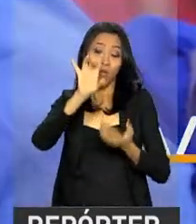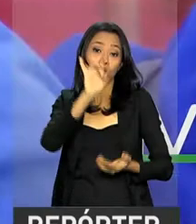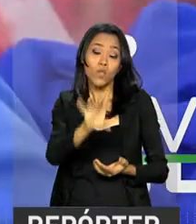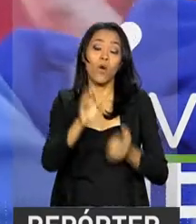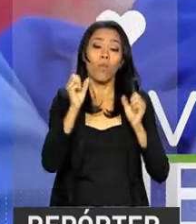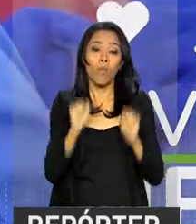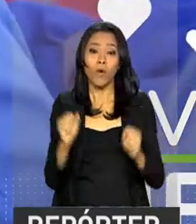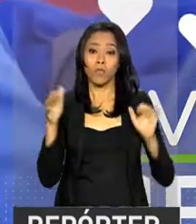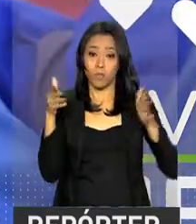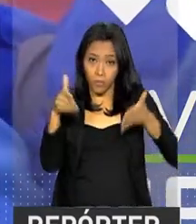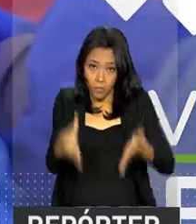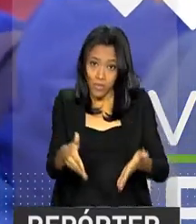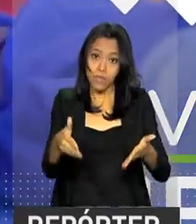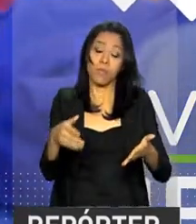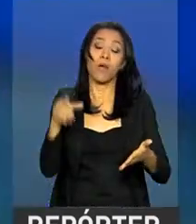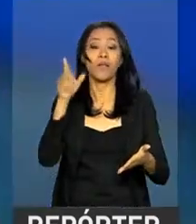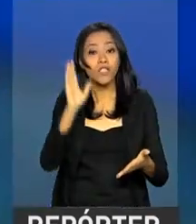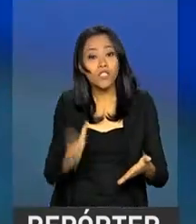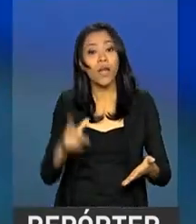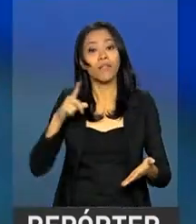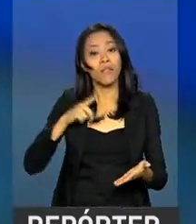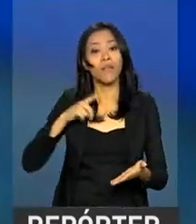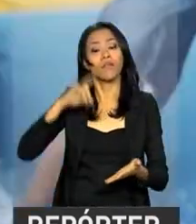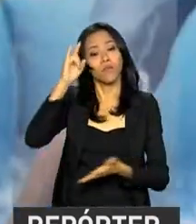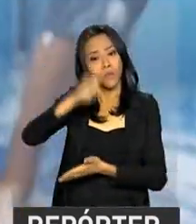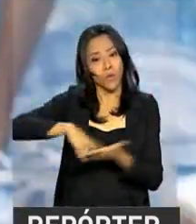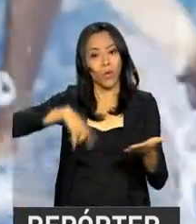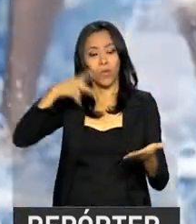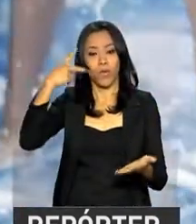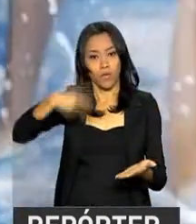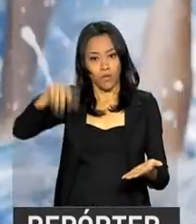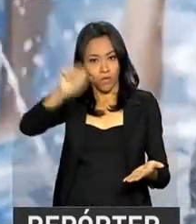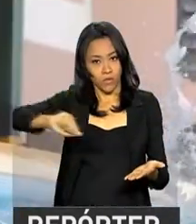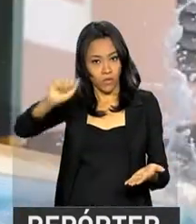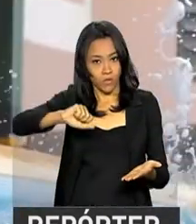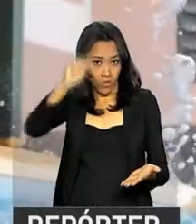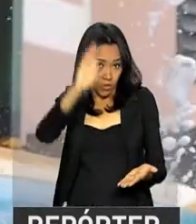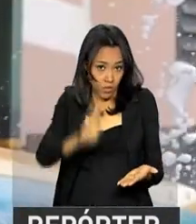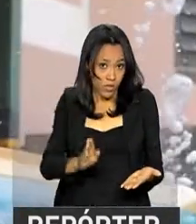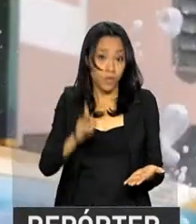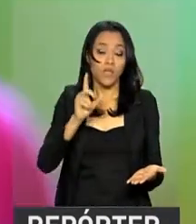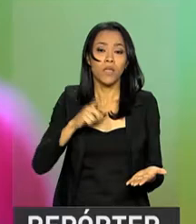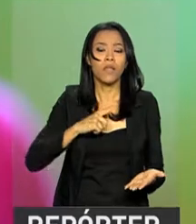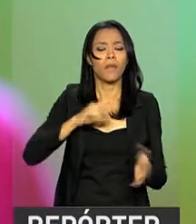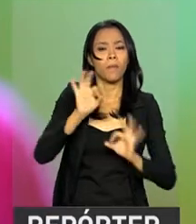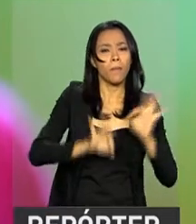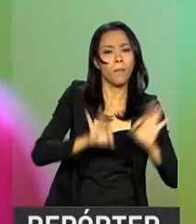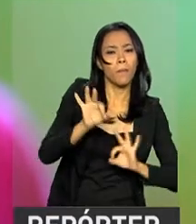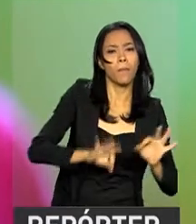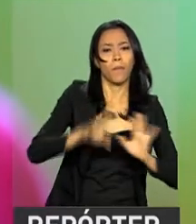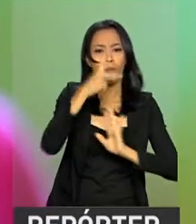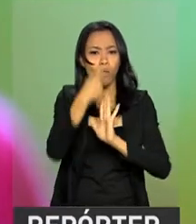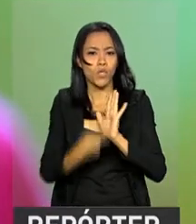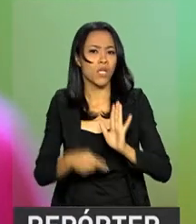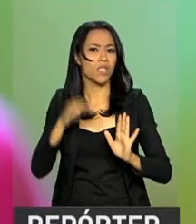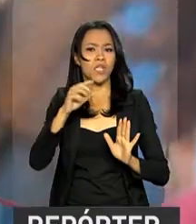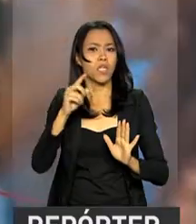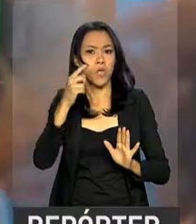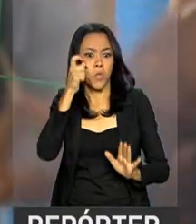participar entidades formalmente constituídas no Brasil que desenvolvam ações e projetos sem fins